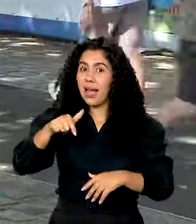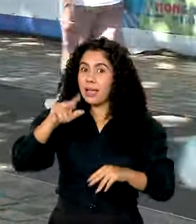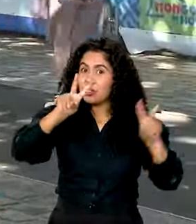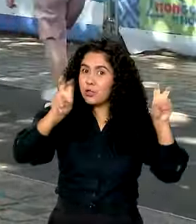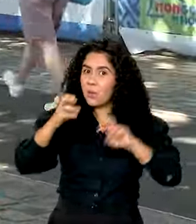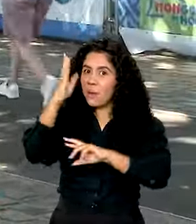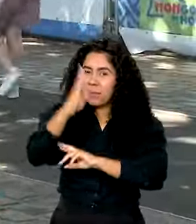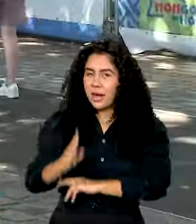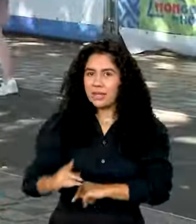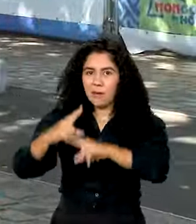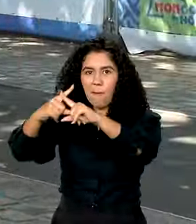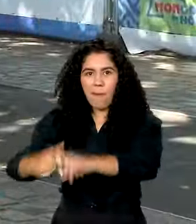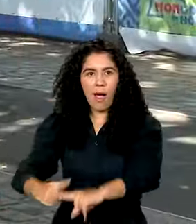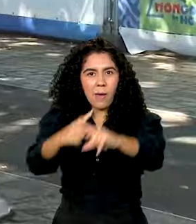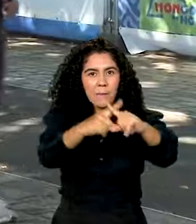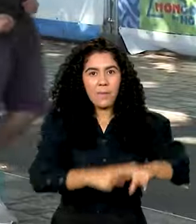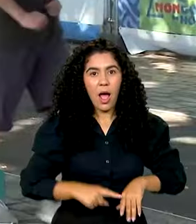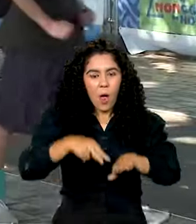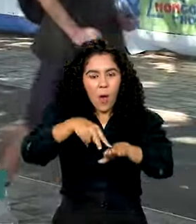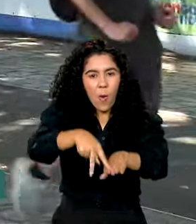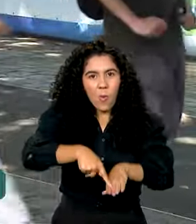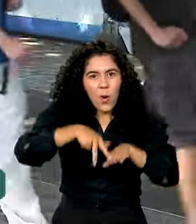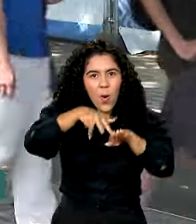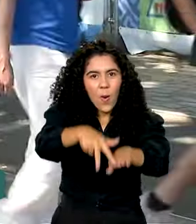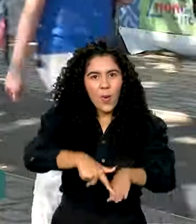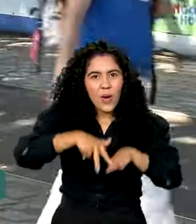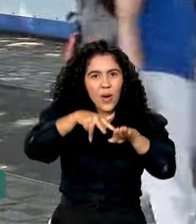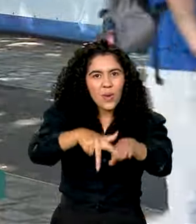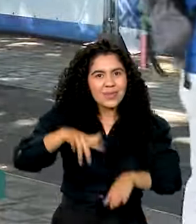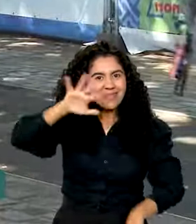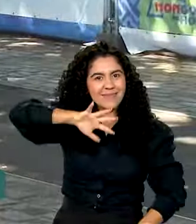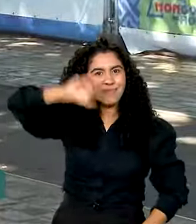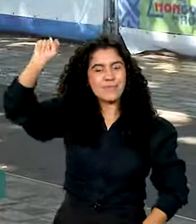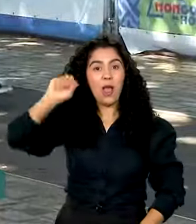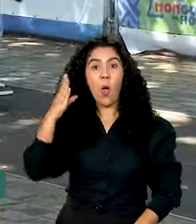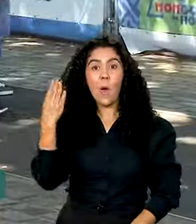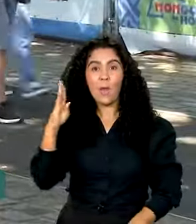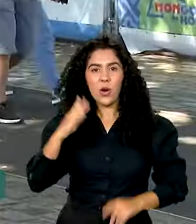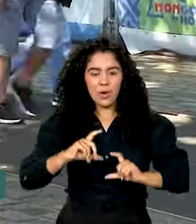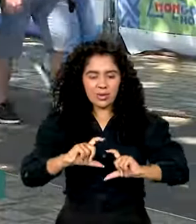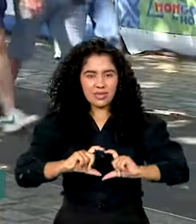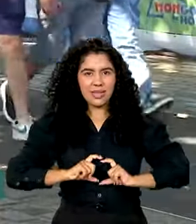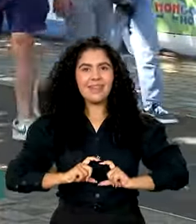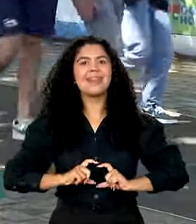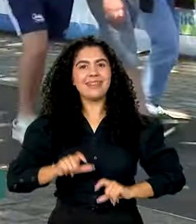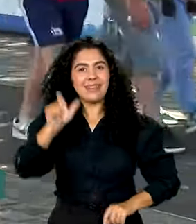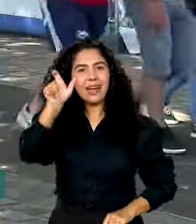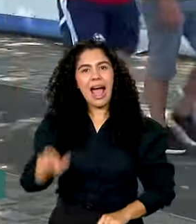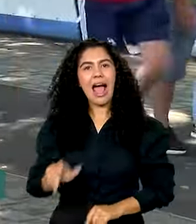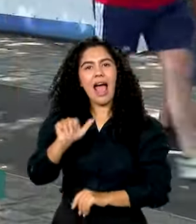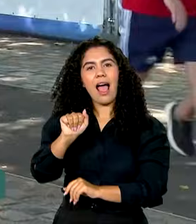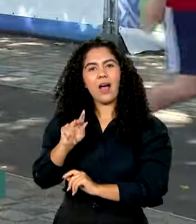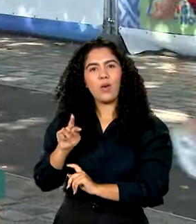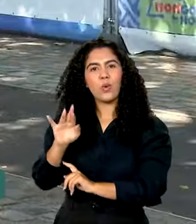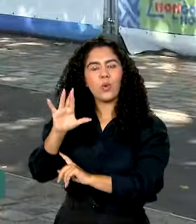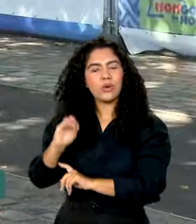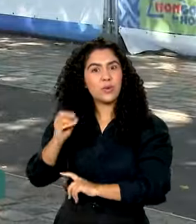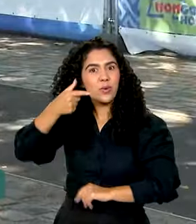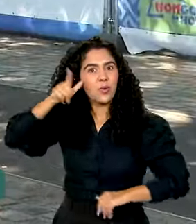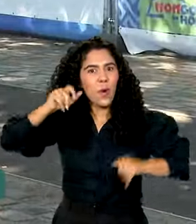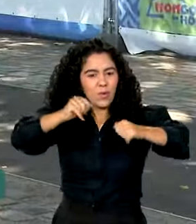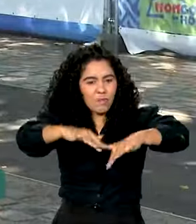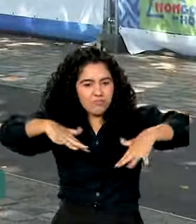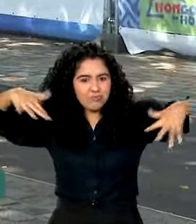competições. O skate conquistou mais uma medalha de bronze com Augusto Áquio, que agitou ontem a Arena Urbana